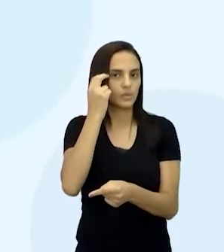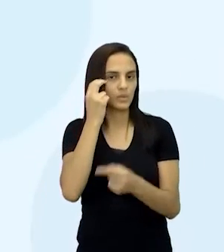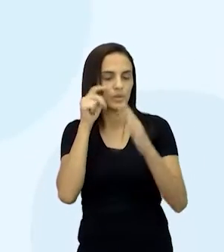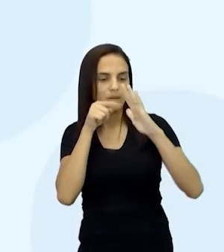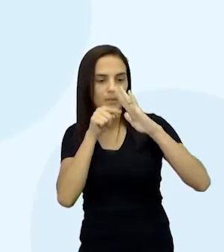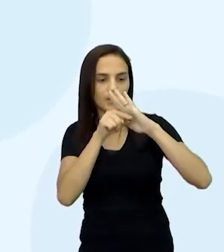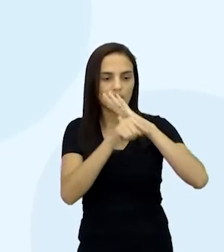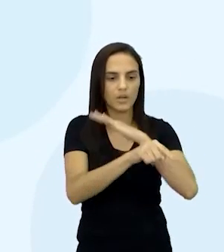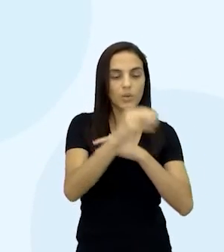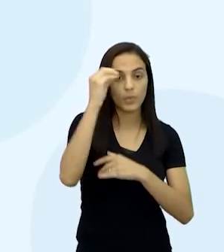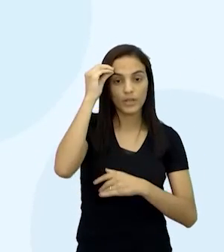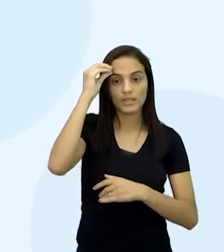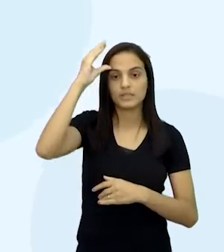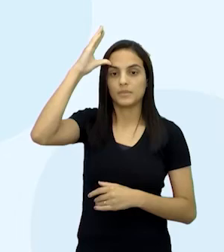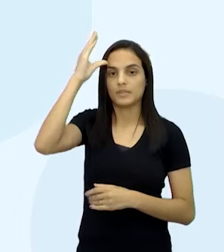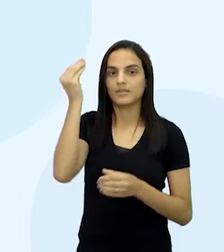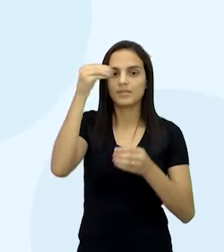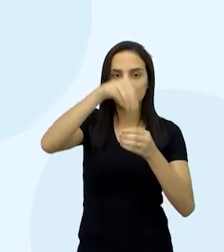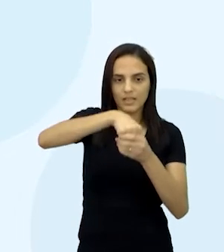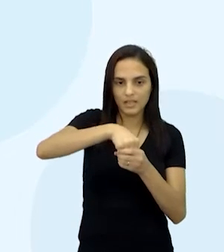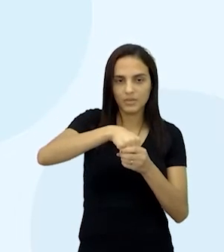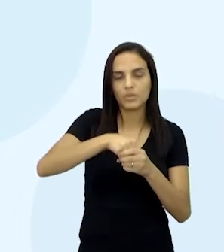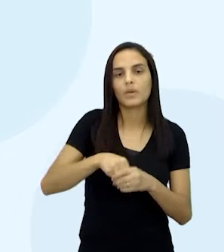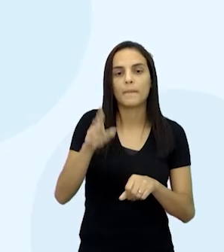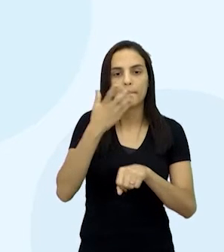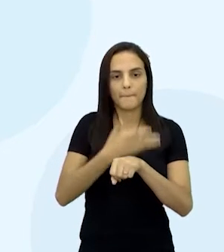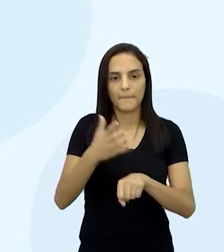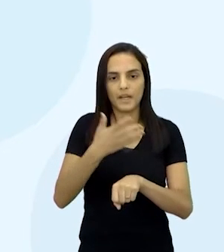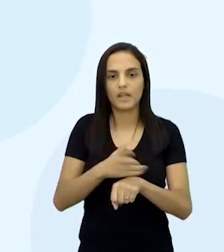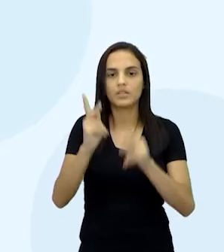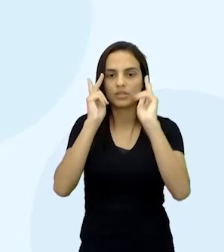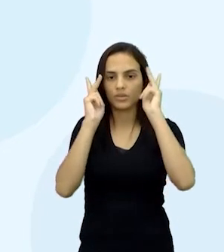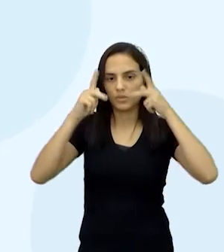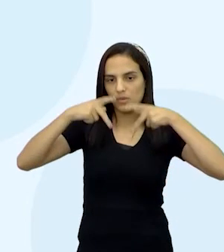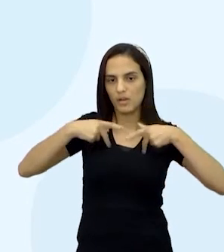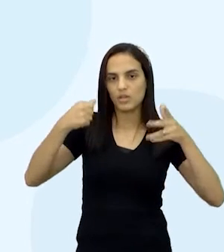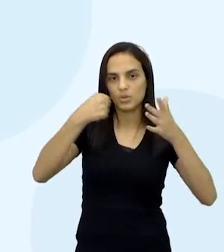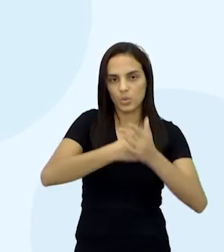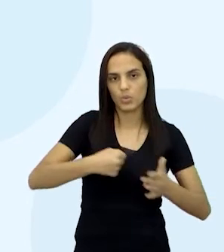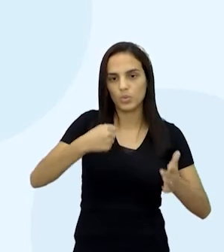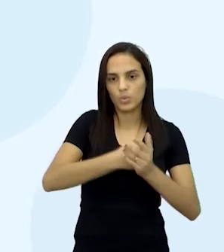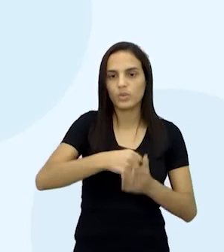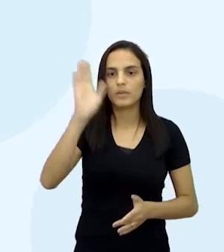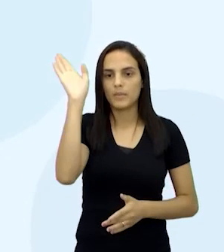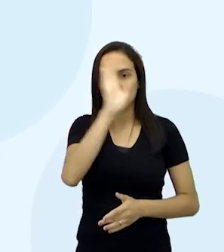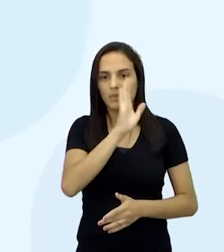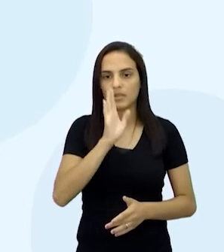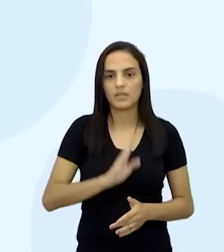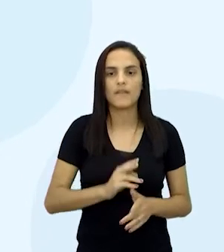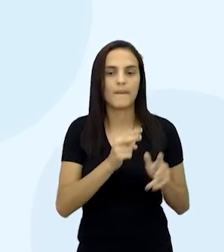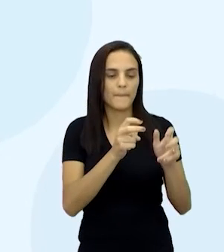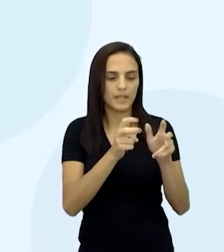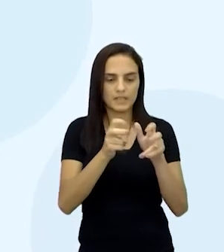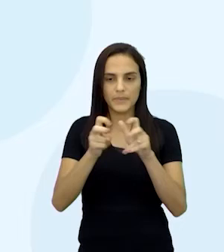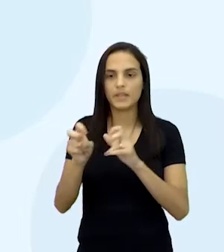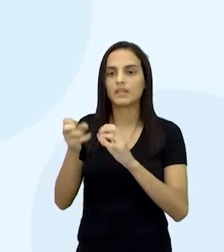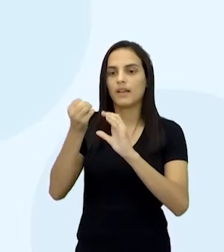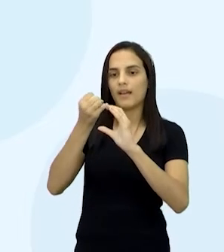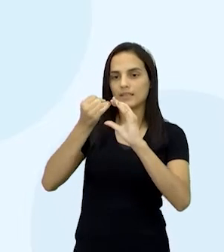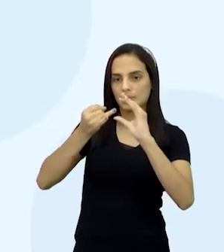aprofundar conhecimentos presentes em práticas corporais de lutas brasileiras, analisando aspectos